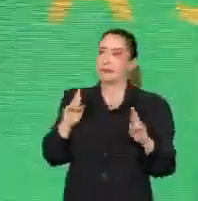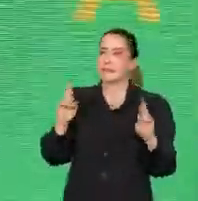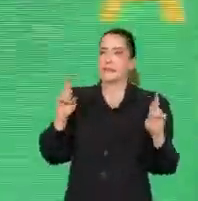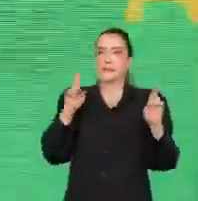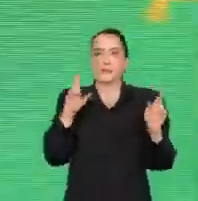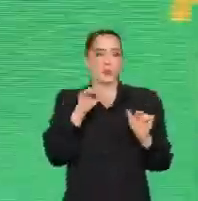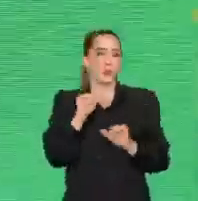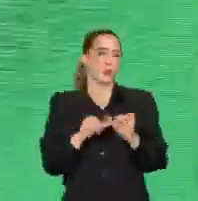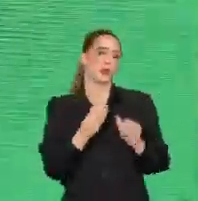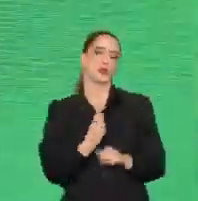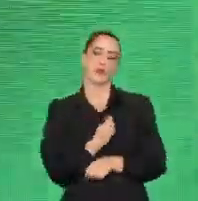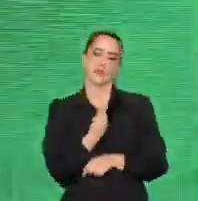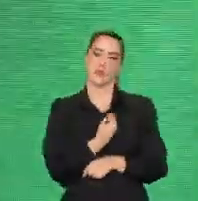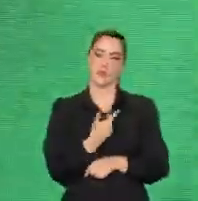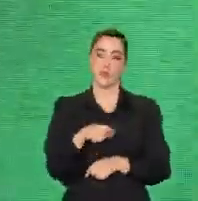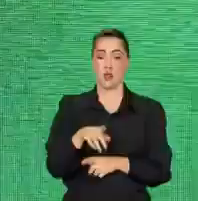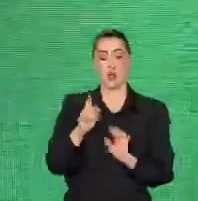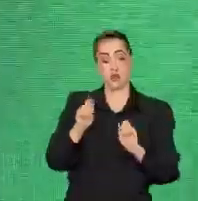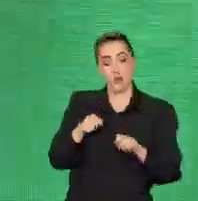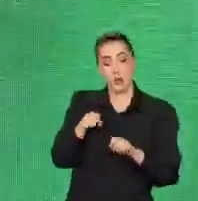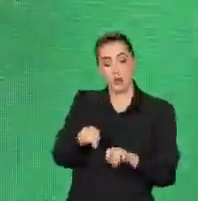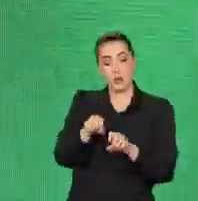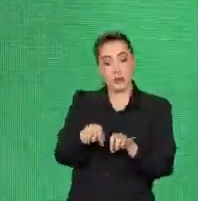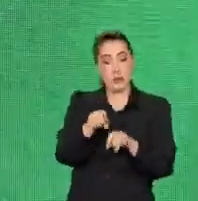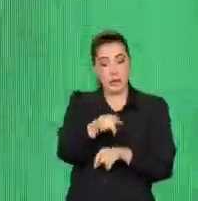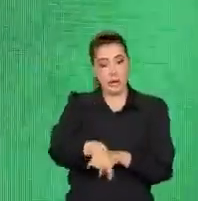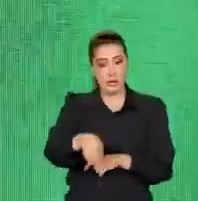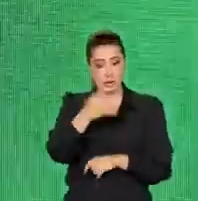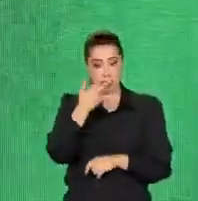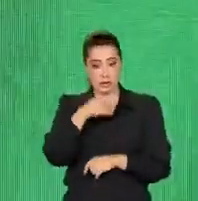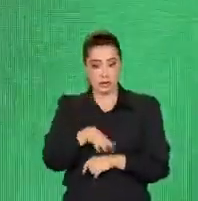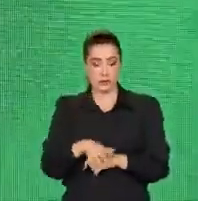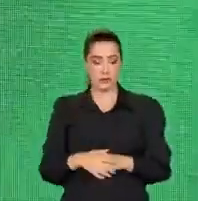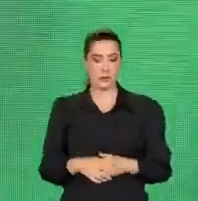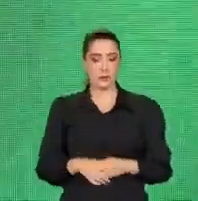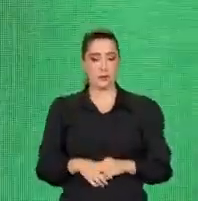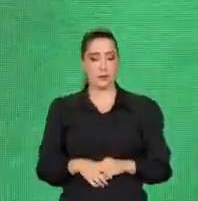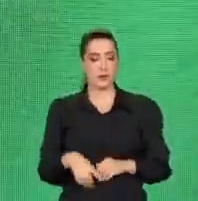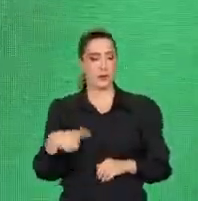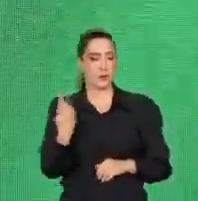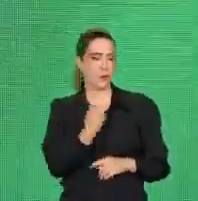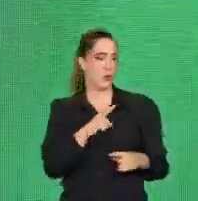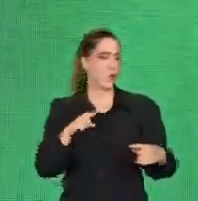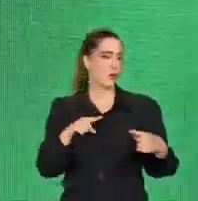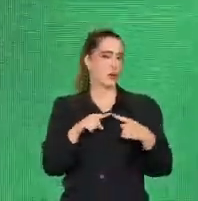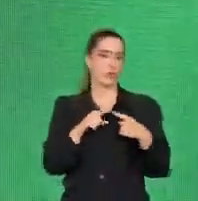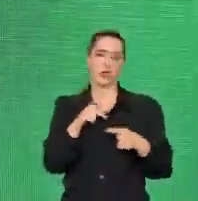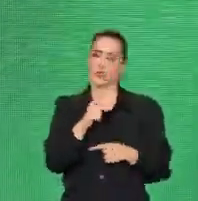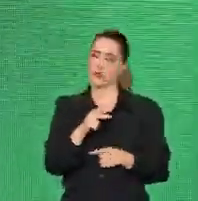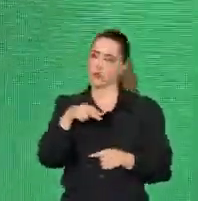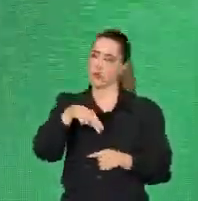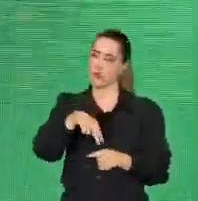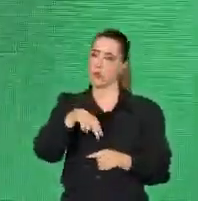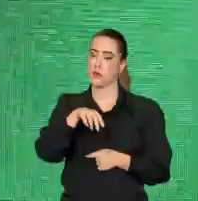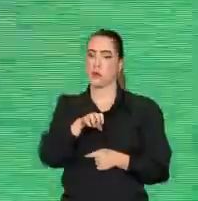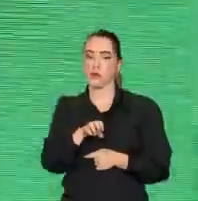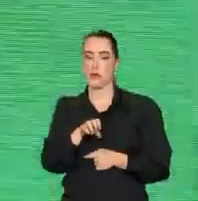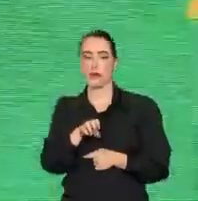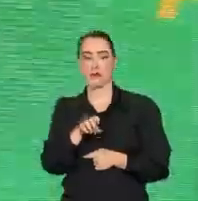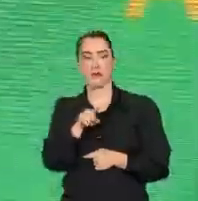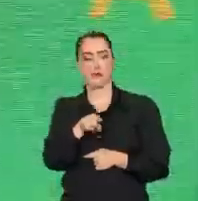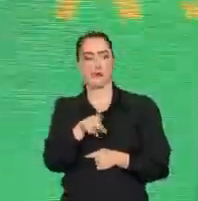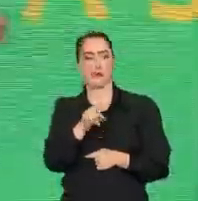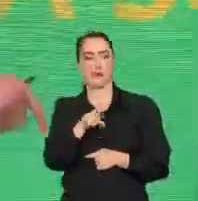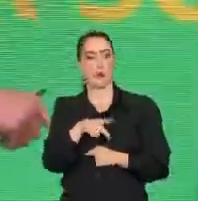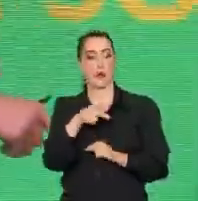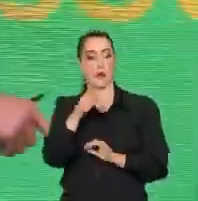O que nós precisamos garantir é que essa criança, e aliás, esse programa é até para a gente cumprir a nossa meta do PNE. O Plano Nacional de